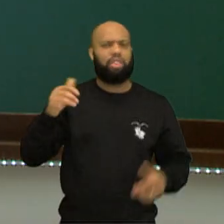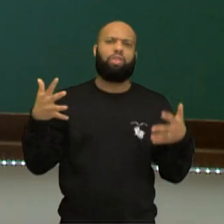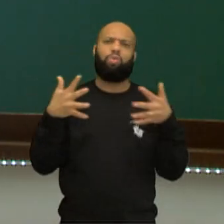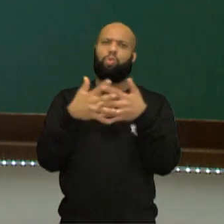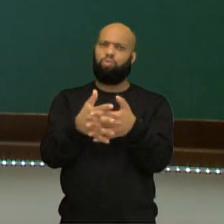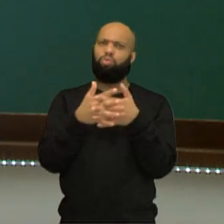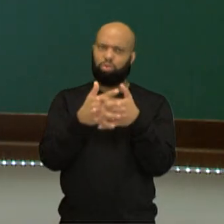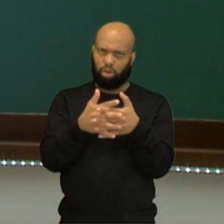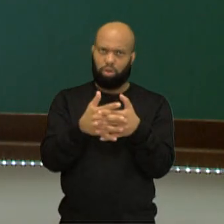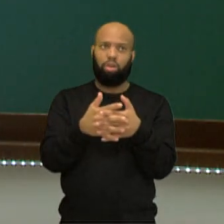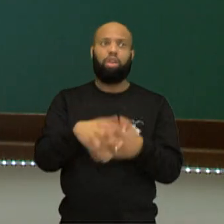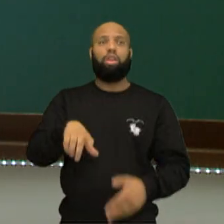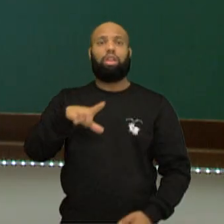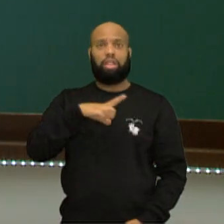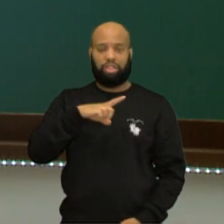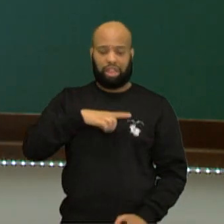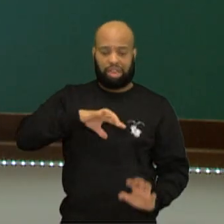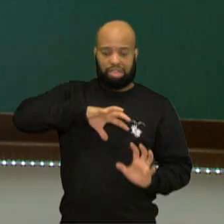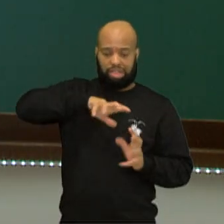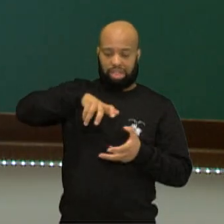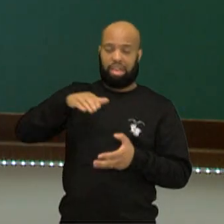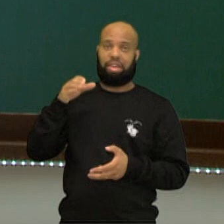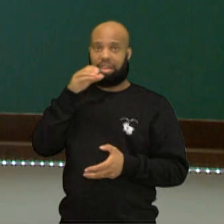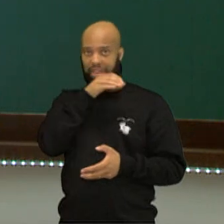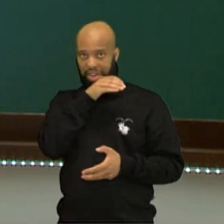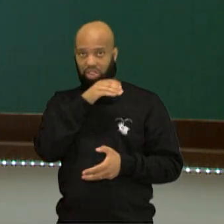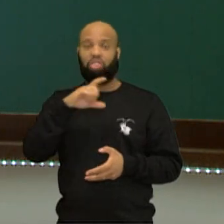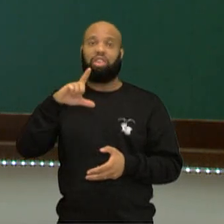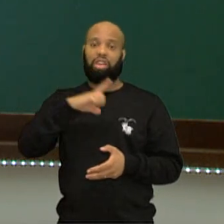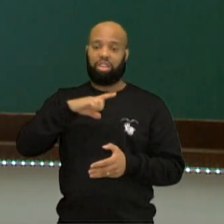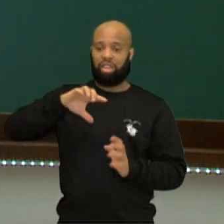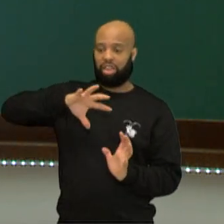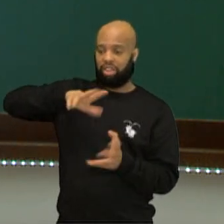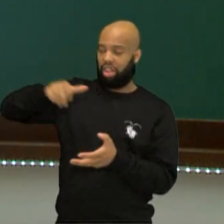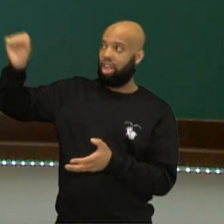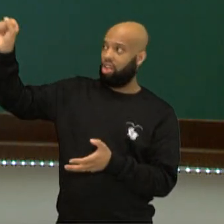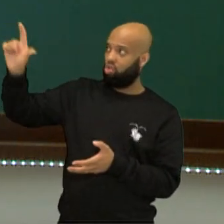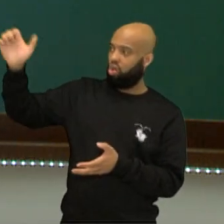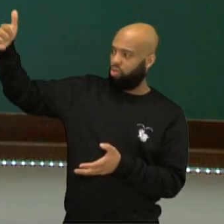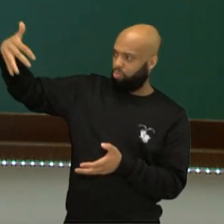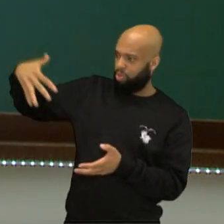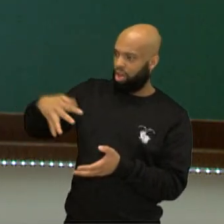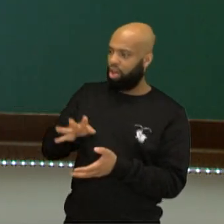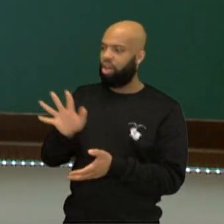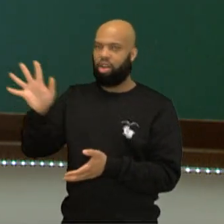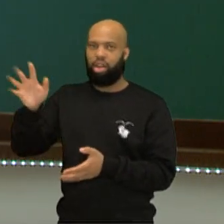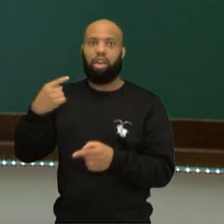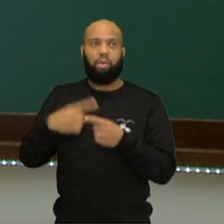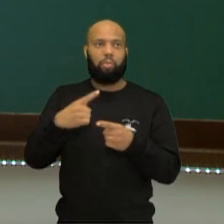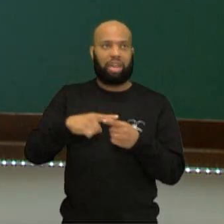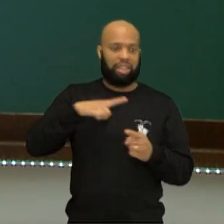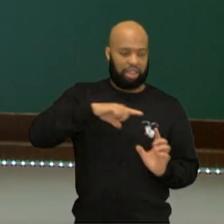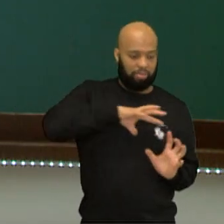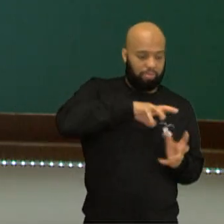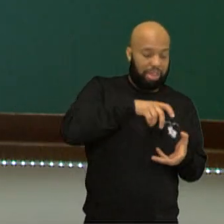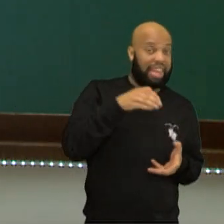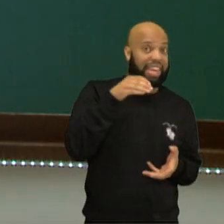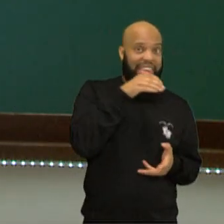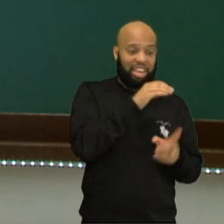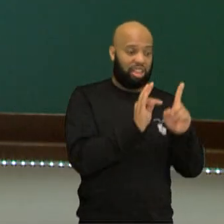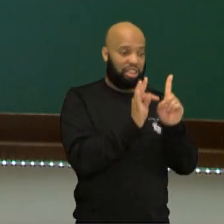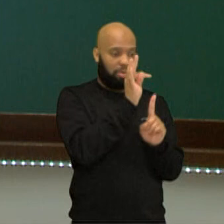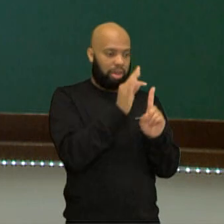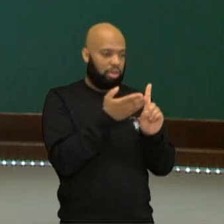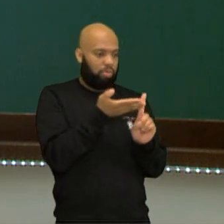estufa, pois são dois conceitos diferentes. Enquanto o aquecimento global ele é o aumento da temperatura média do